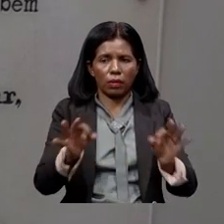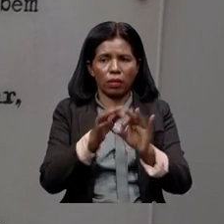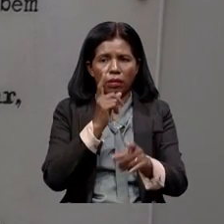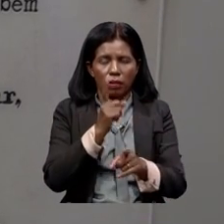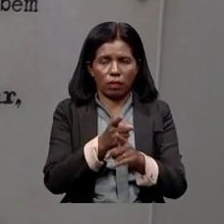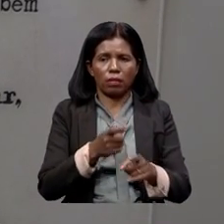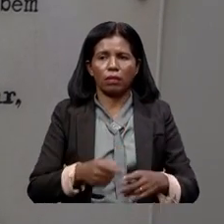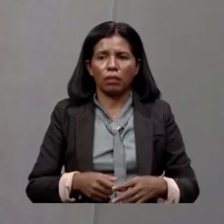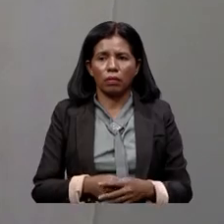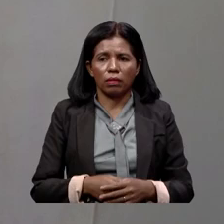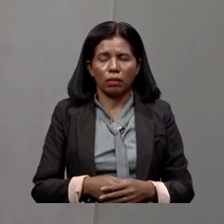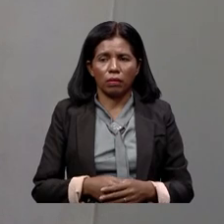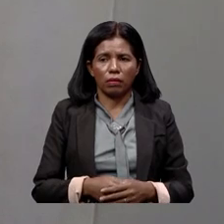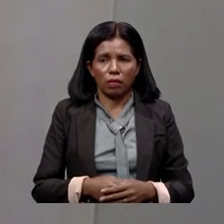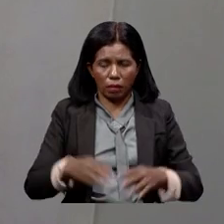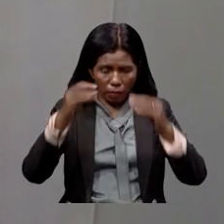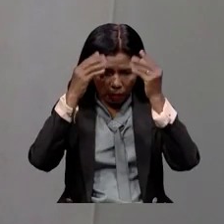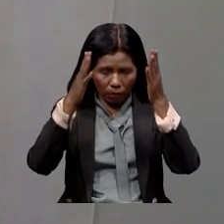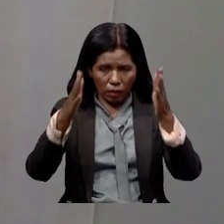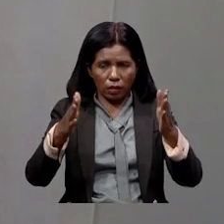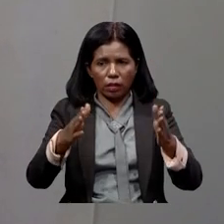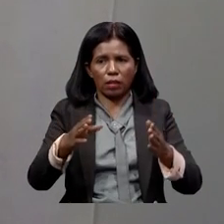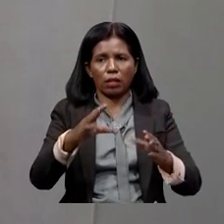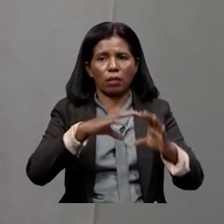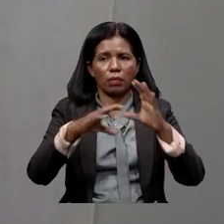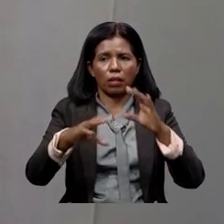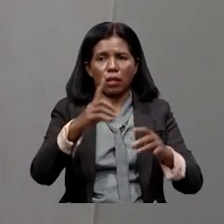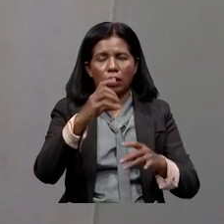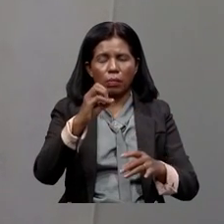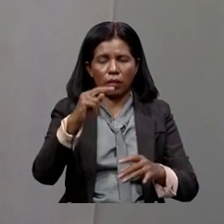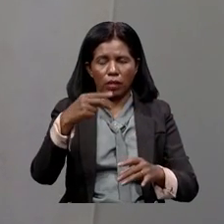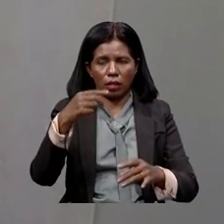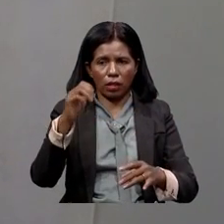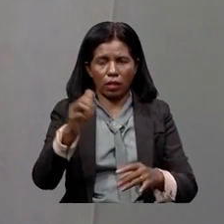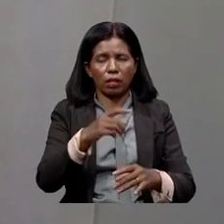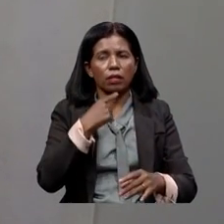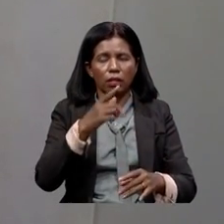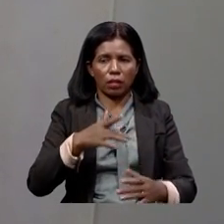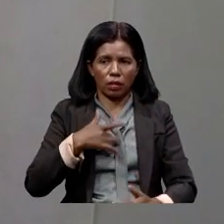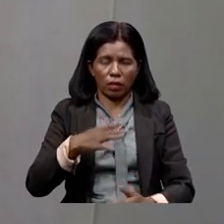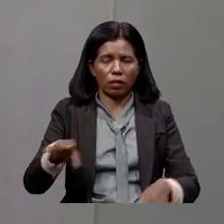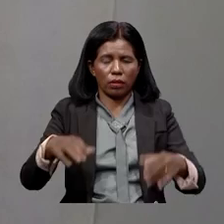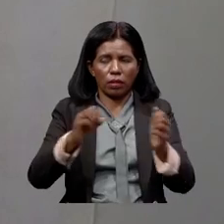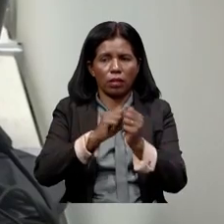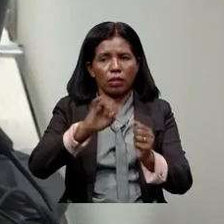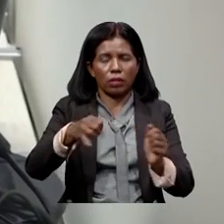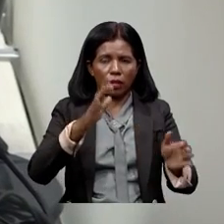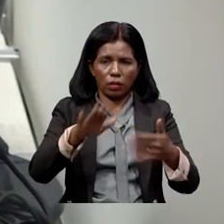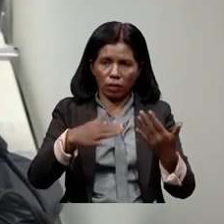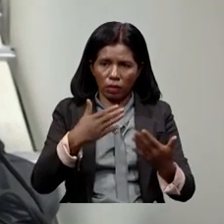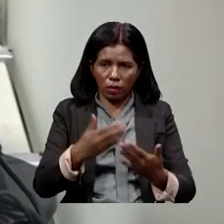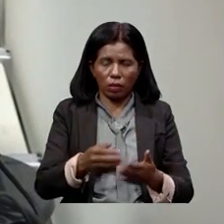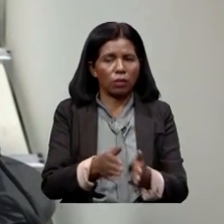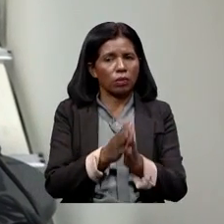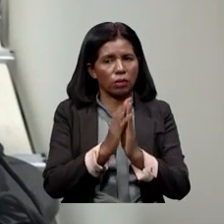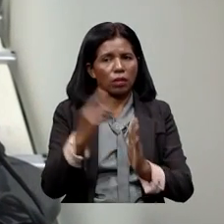sabe. Além de né, docente de comunicação social UNTL, Dominica Divicori, orgulho mos ho serviço jornalista siranian, no